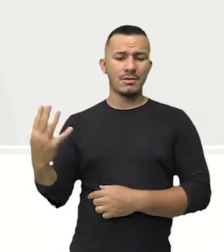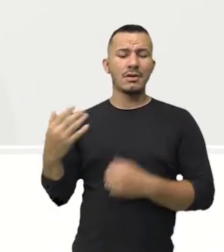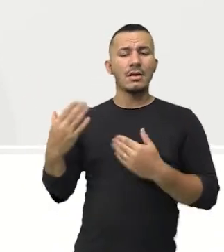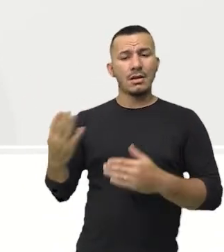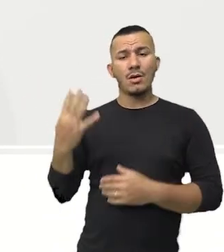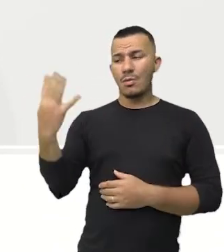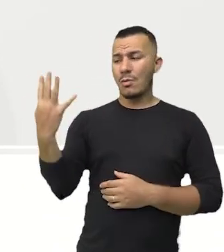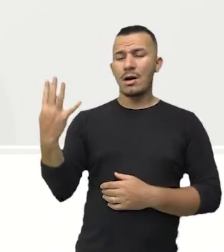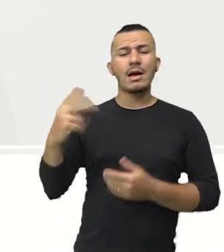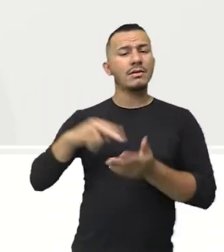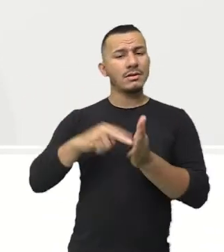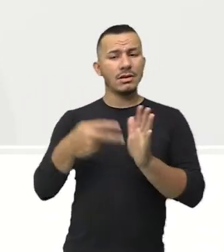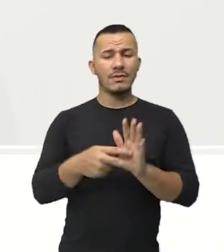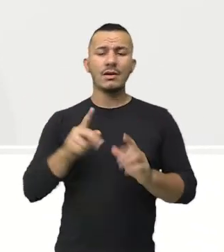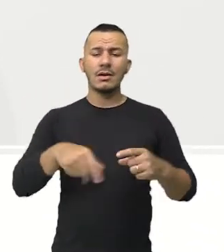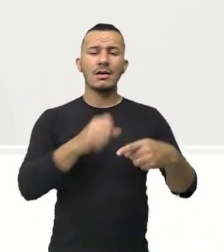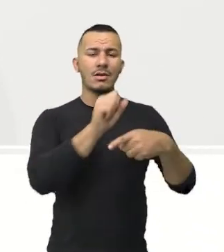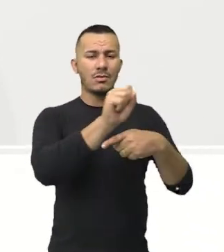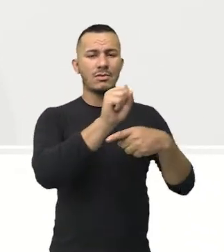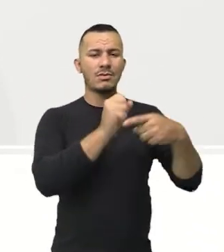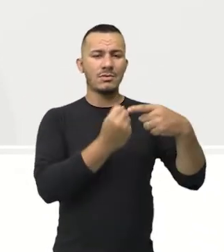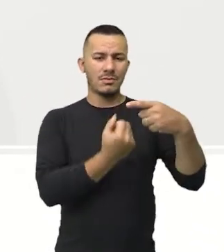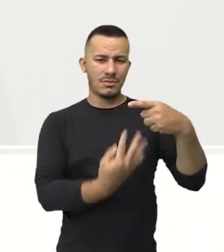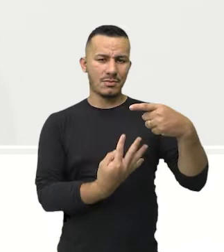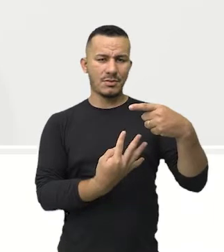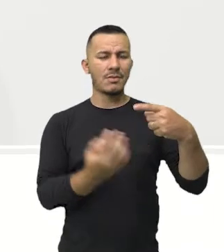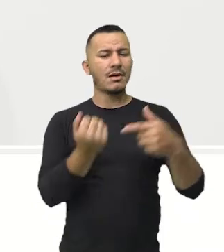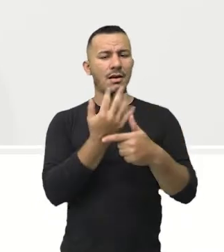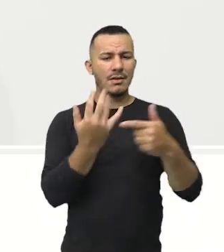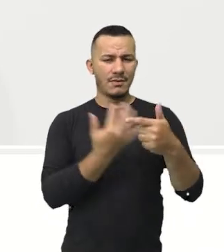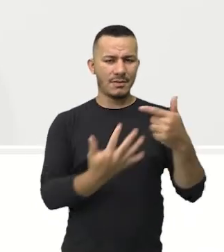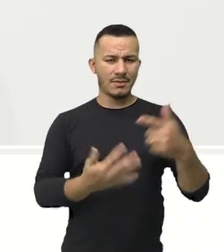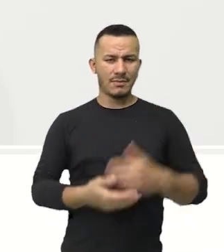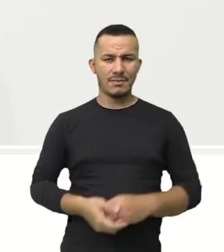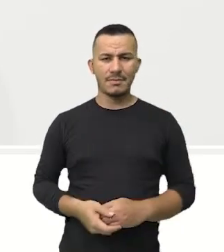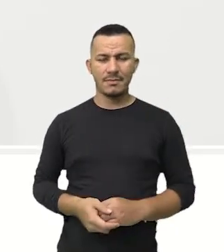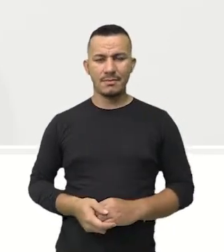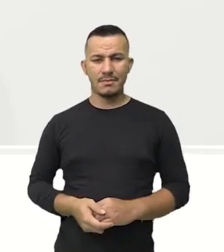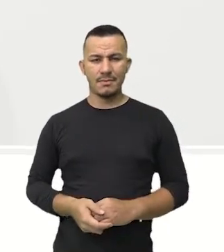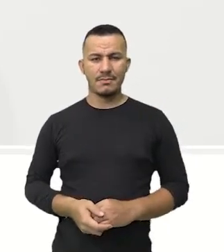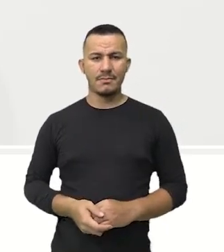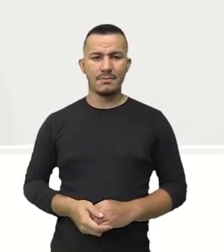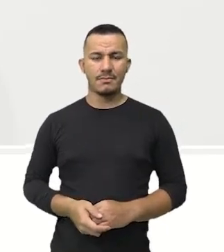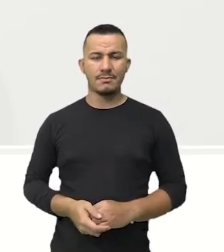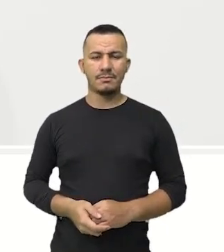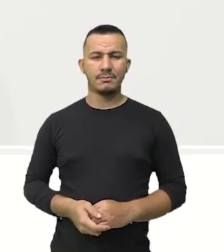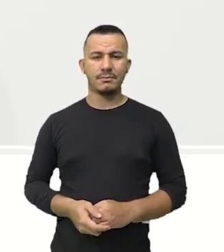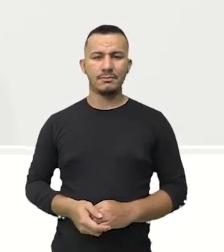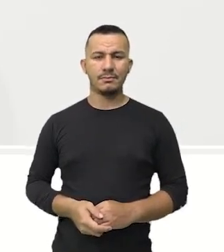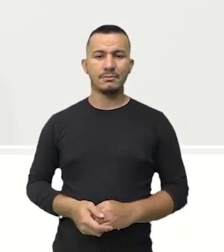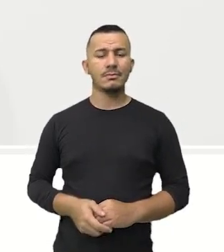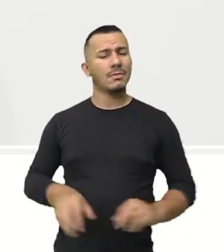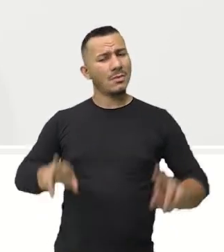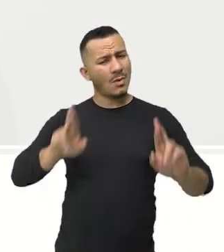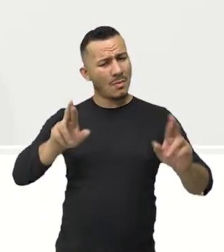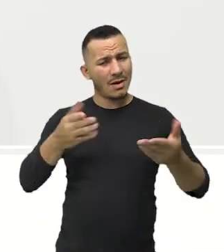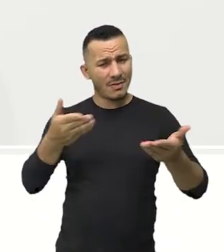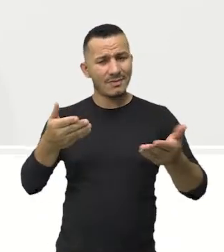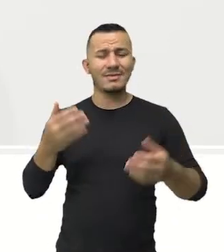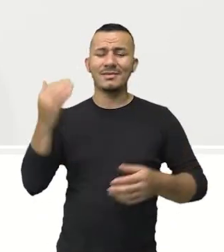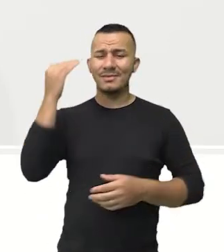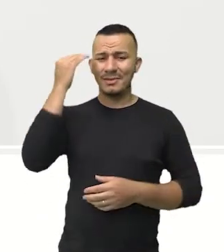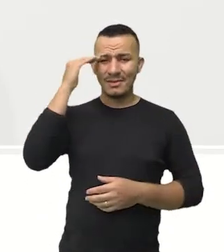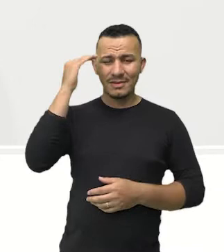que o 4 é a mesma coisa que eu falar 8 sobre 4. Beleza? Espero aí que você esteja